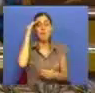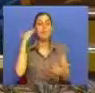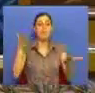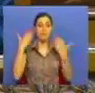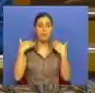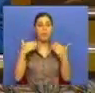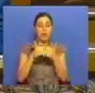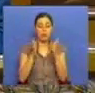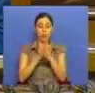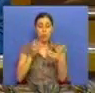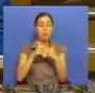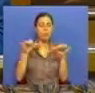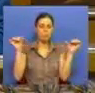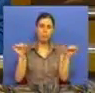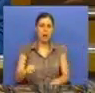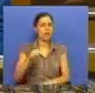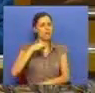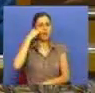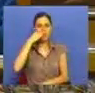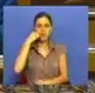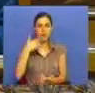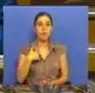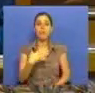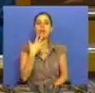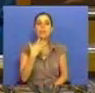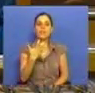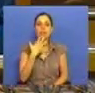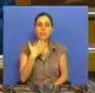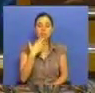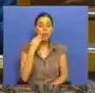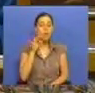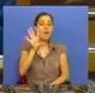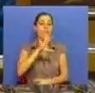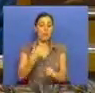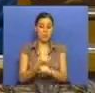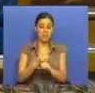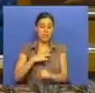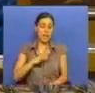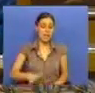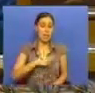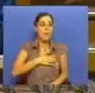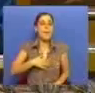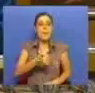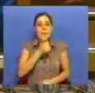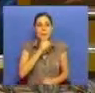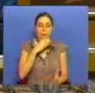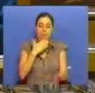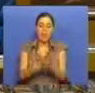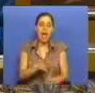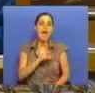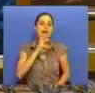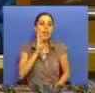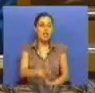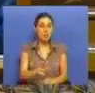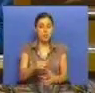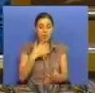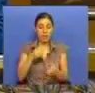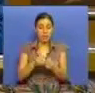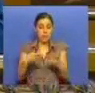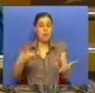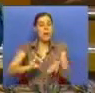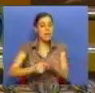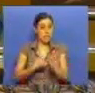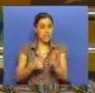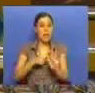em que todos estes problemas são mais graves, nós tememos pela forma como o Serviço Nacional de Saúde poderá vir a dar resposta às crescentes